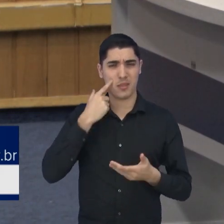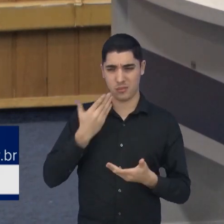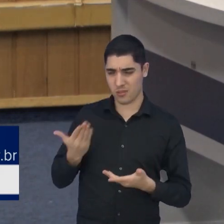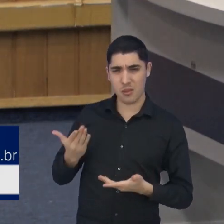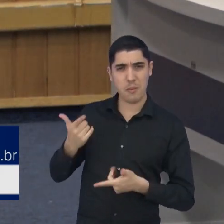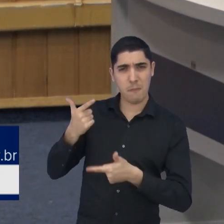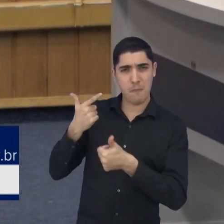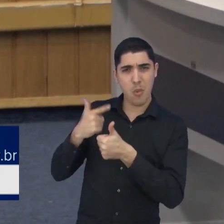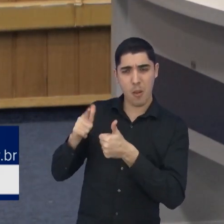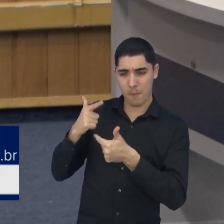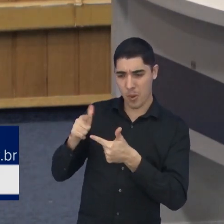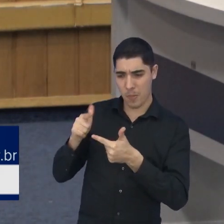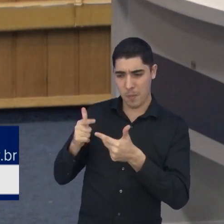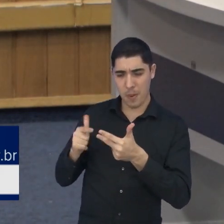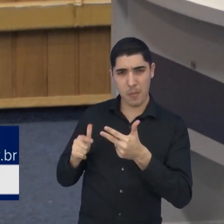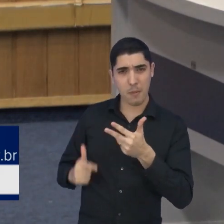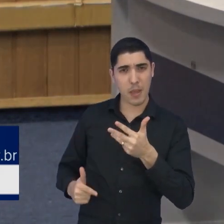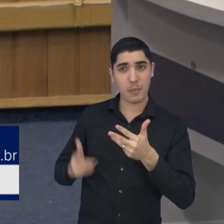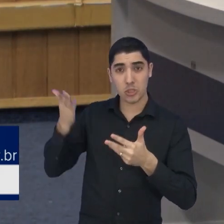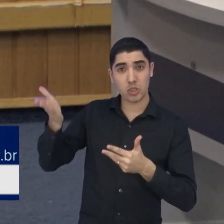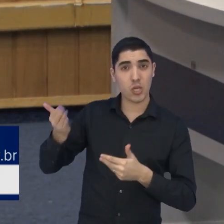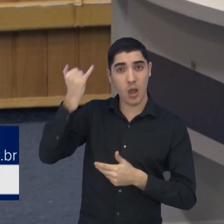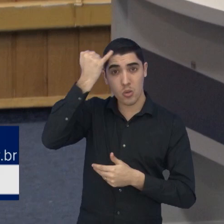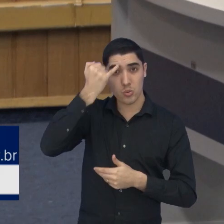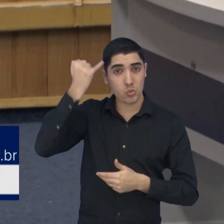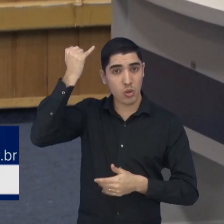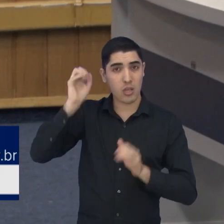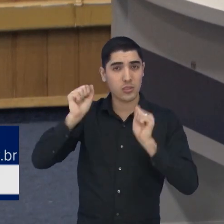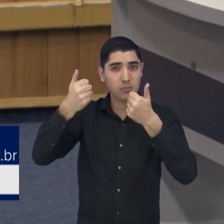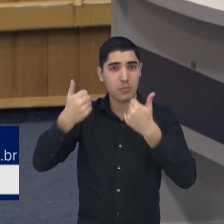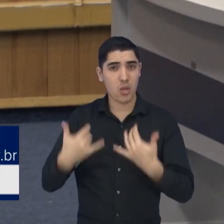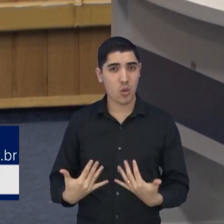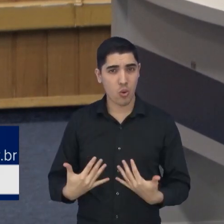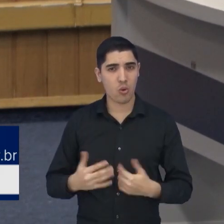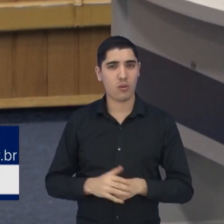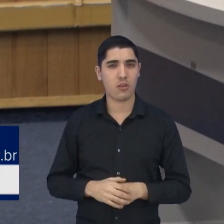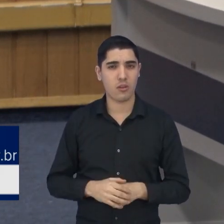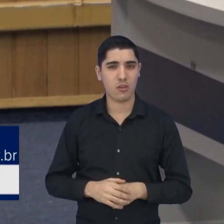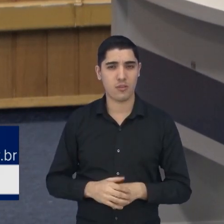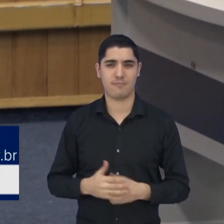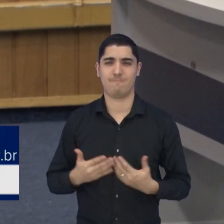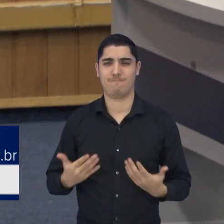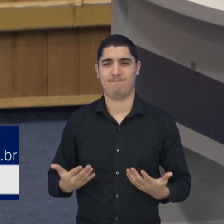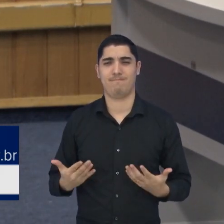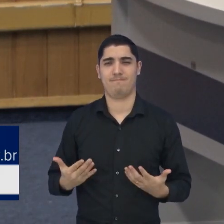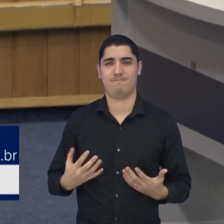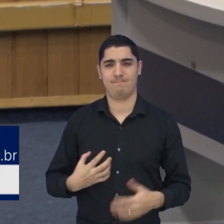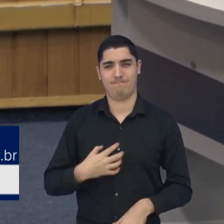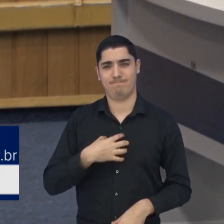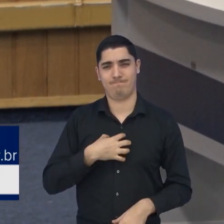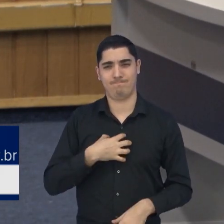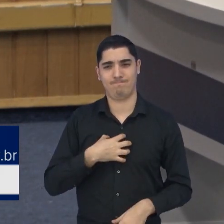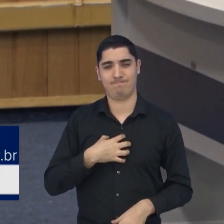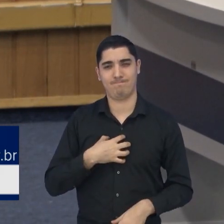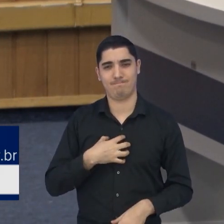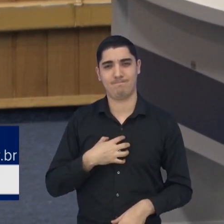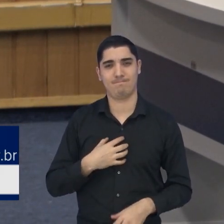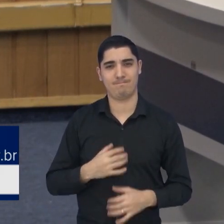foi citado pelo vereador José Cláudio, é dar um cheque